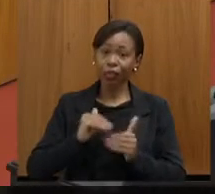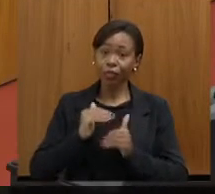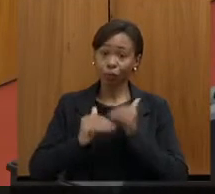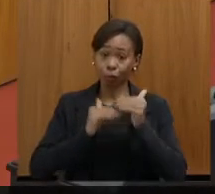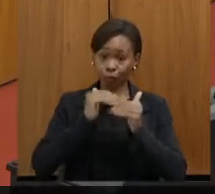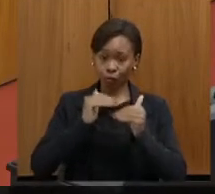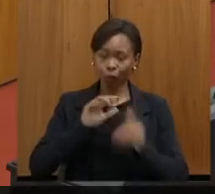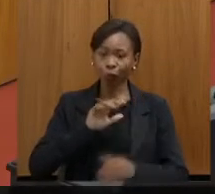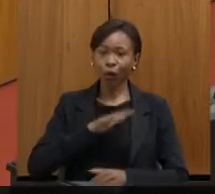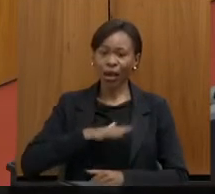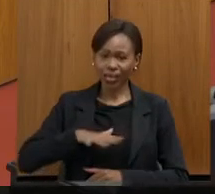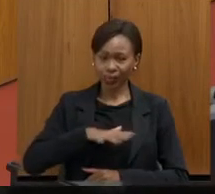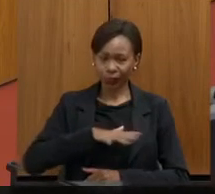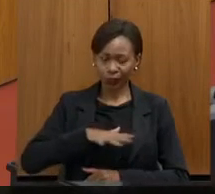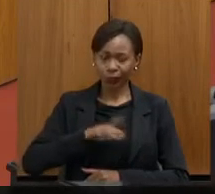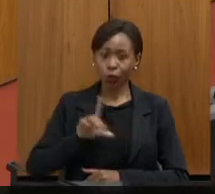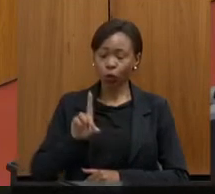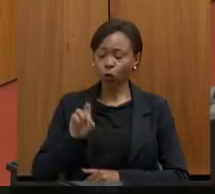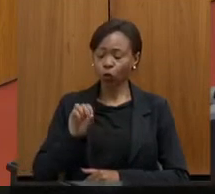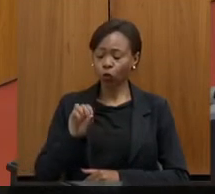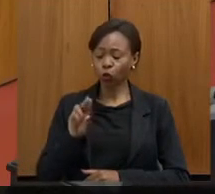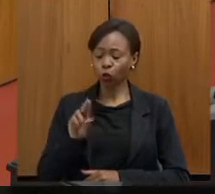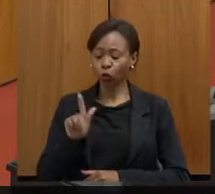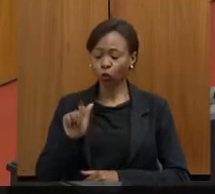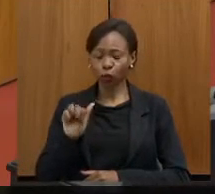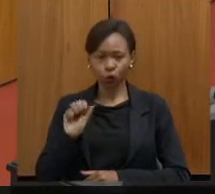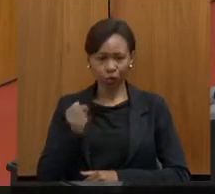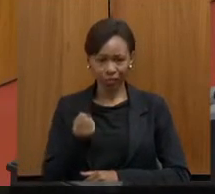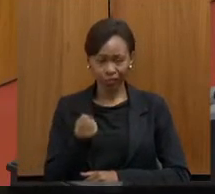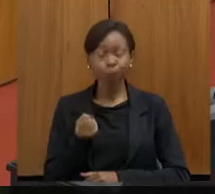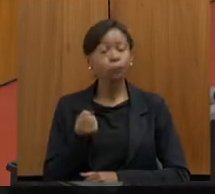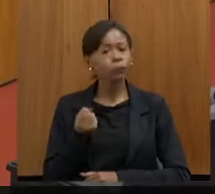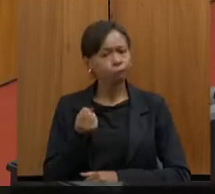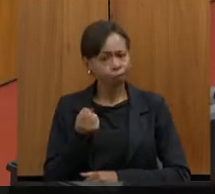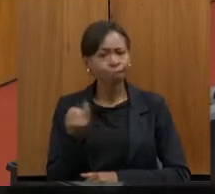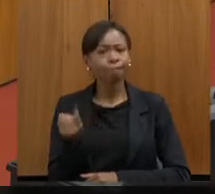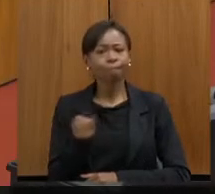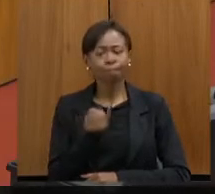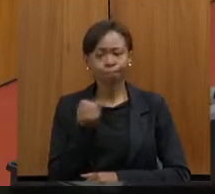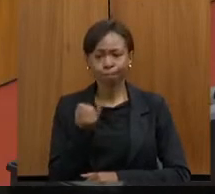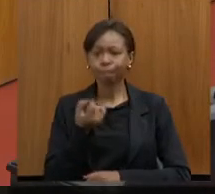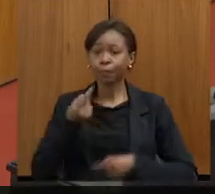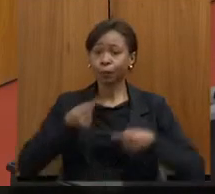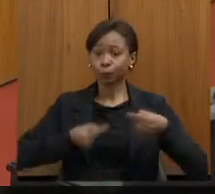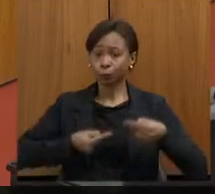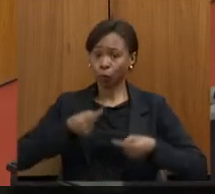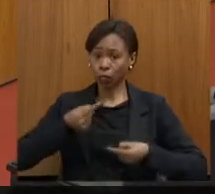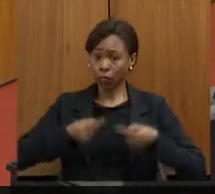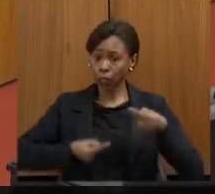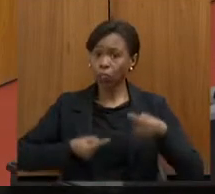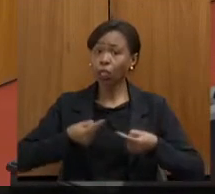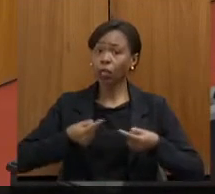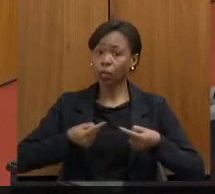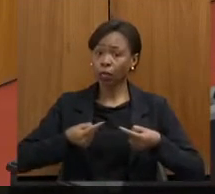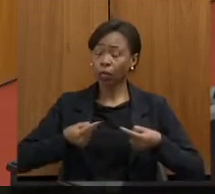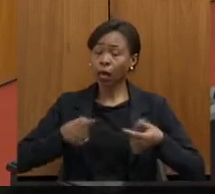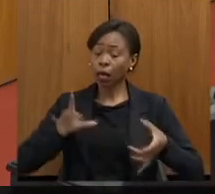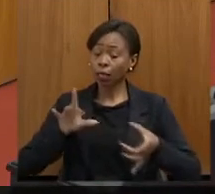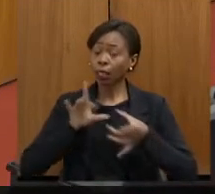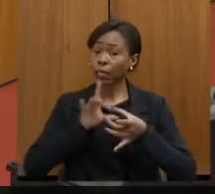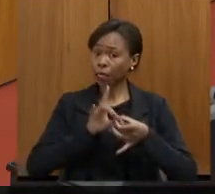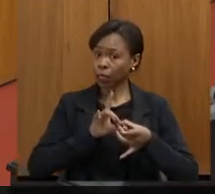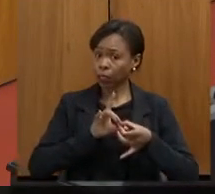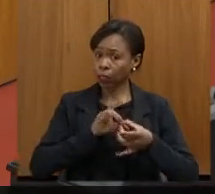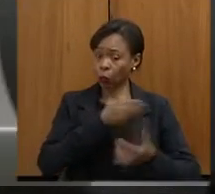É importantíssimo essa política integrada de governos e municípios para que